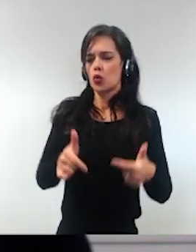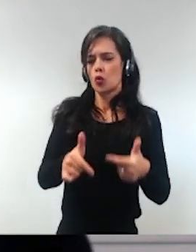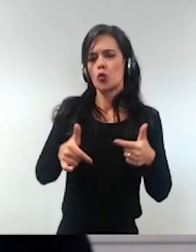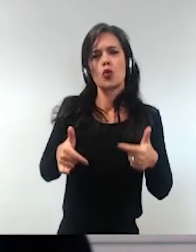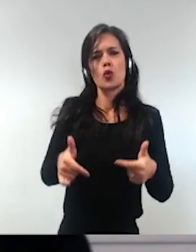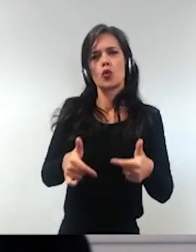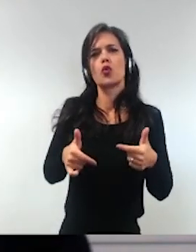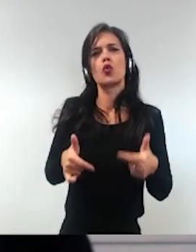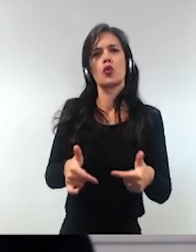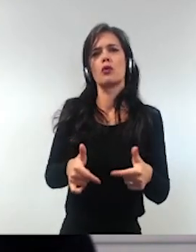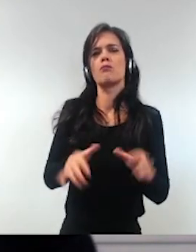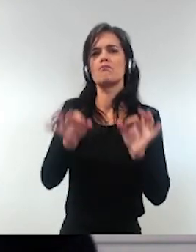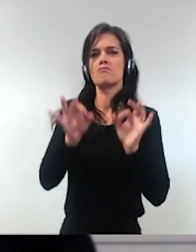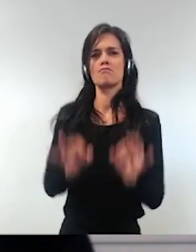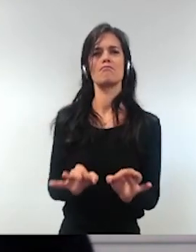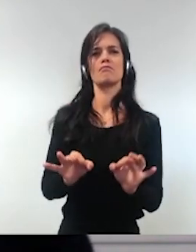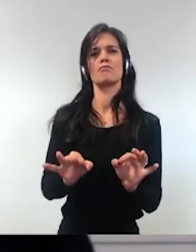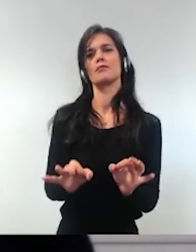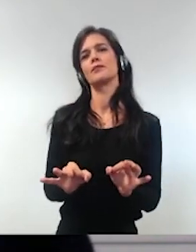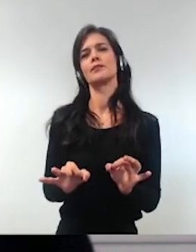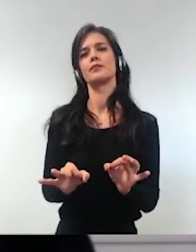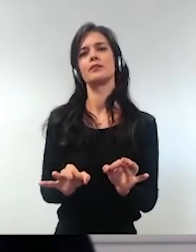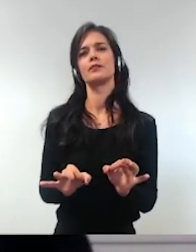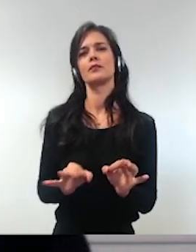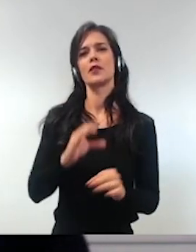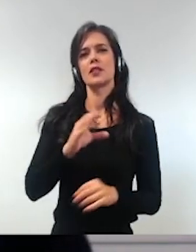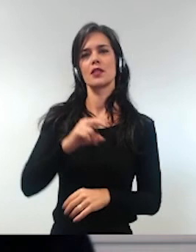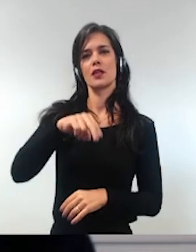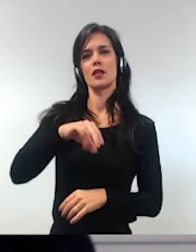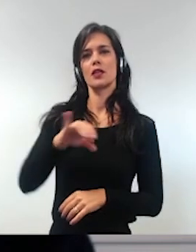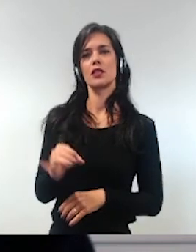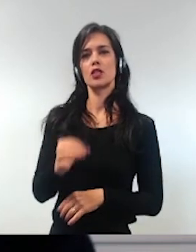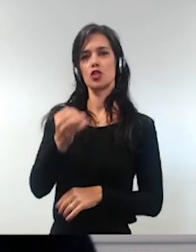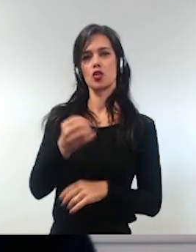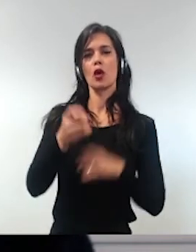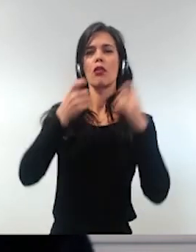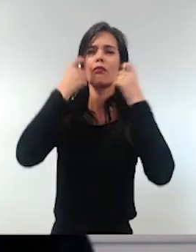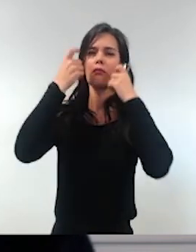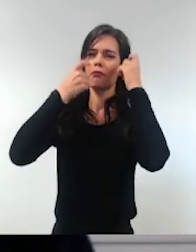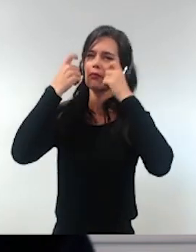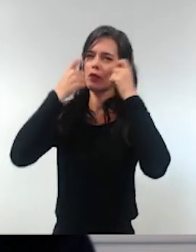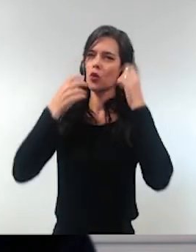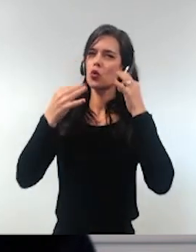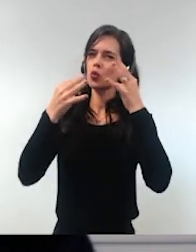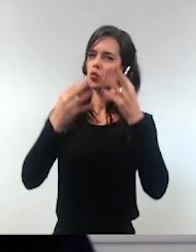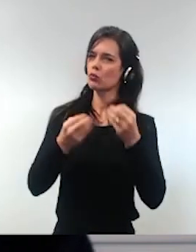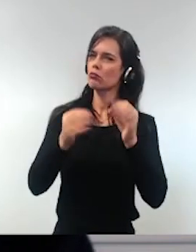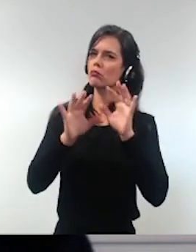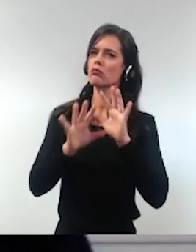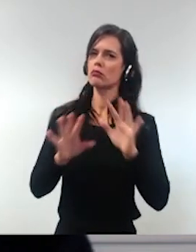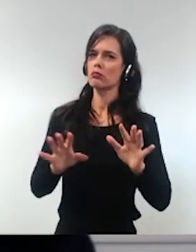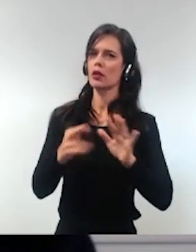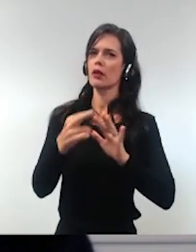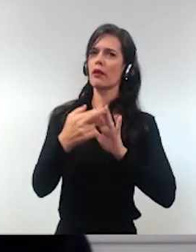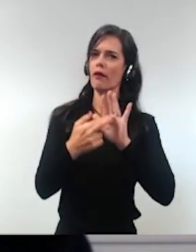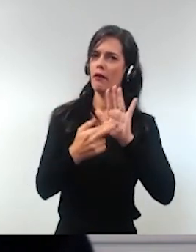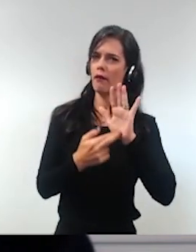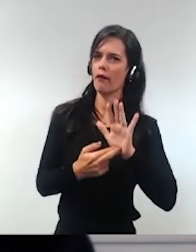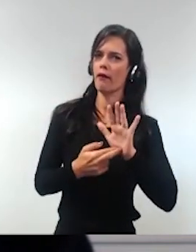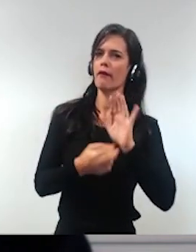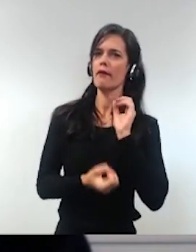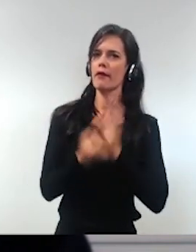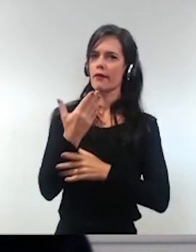forma relativamente adequada. O CNJ está muito preocupado com tudo isso. Ele regulamentou